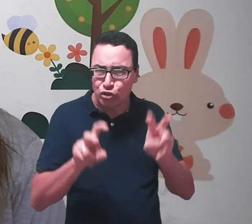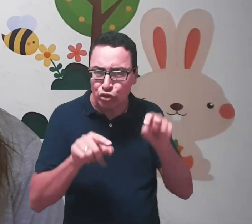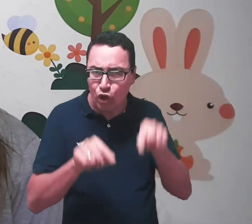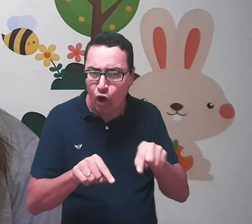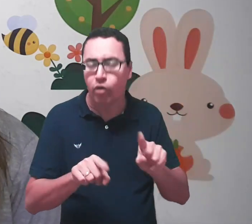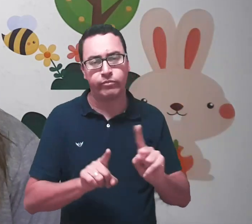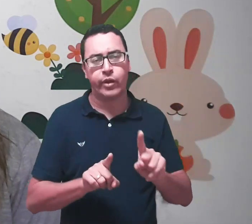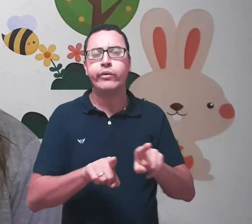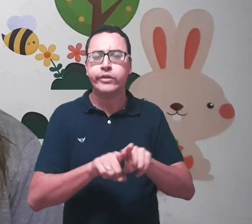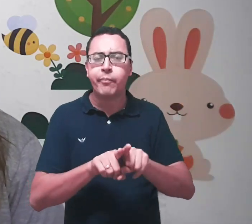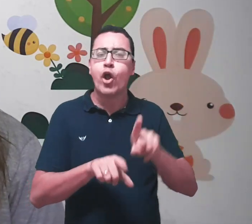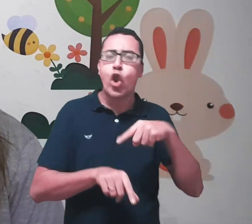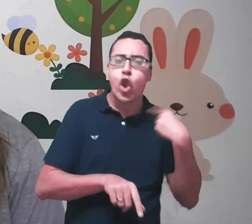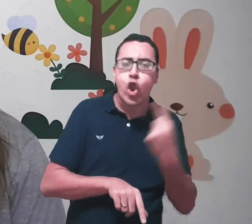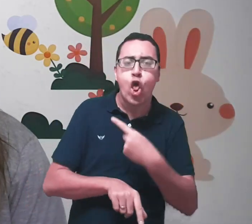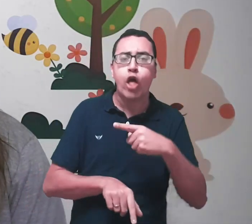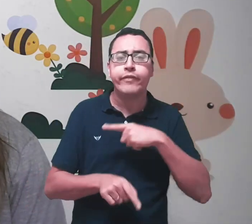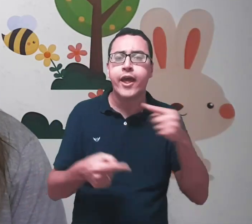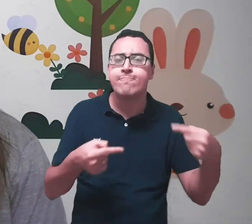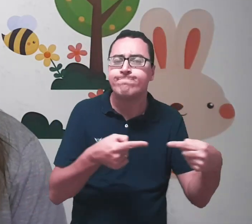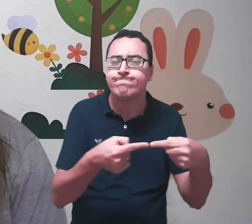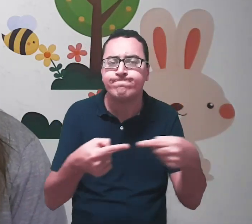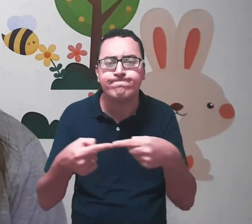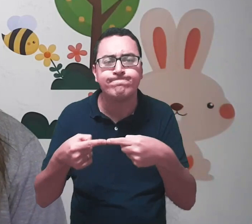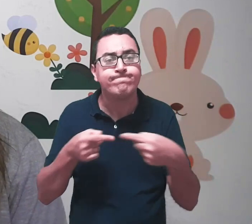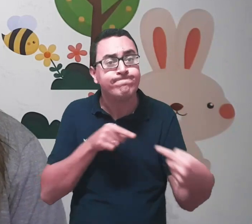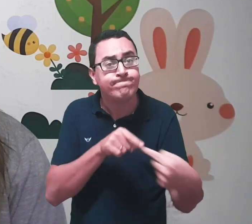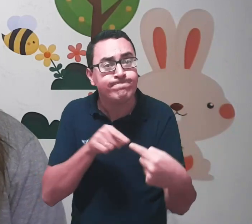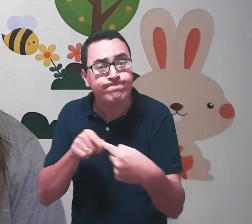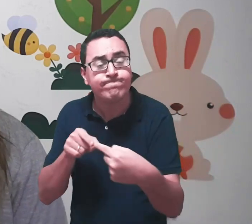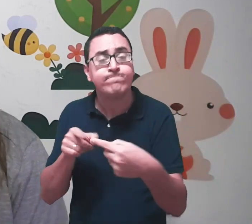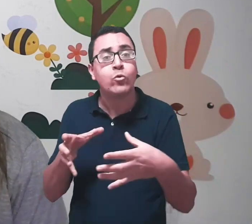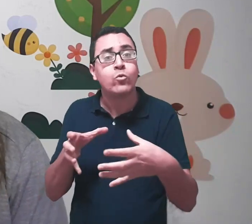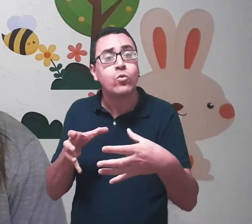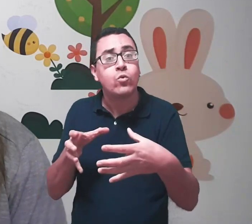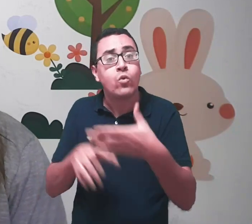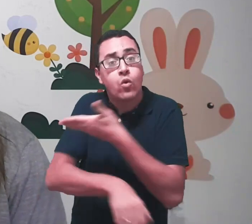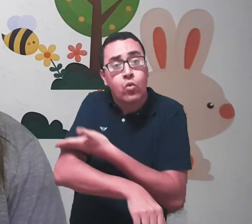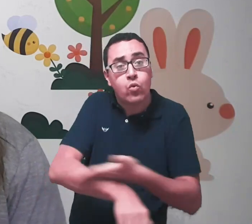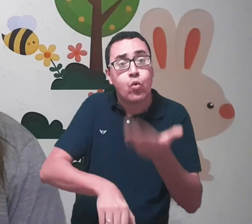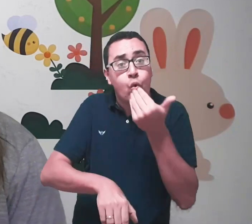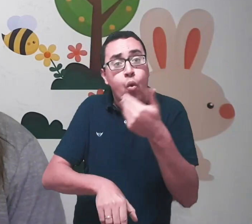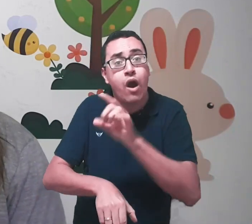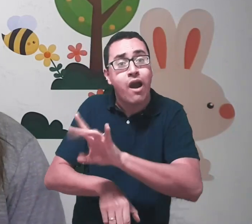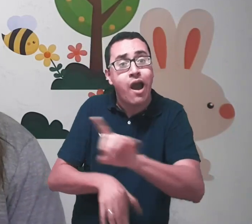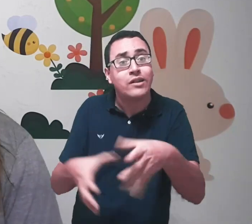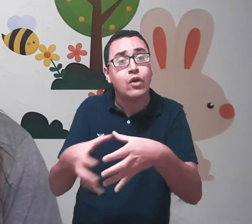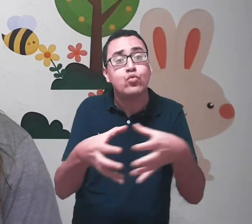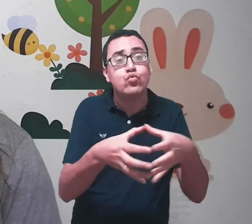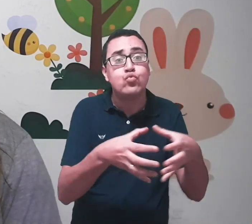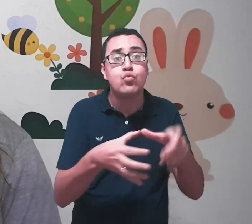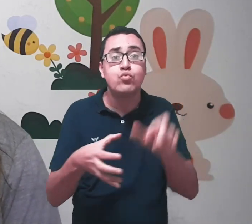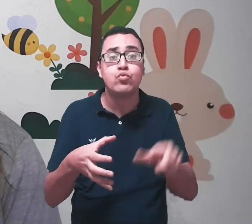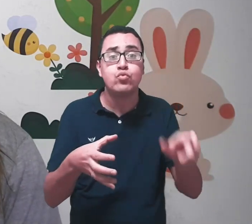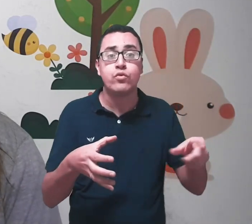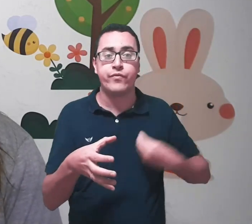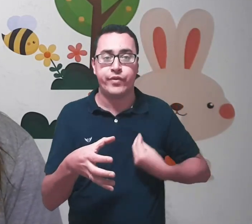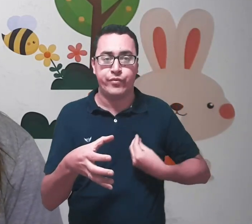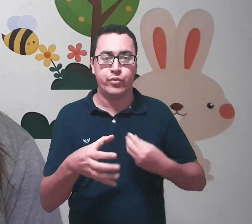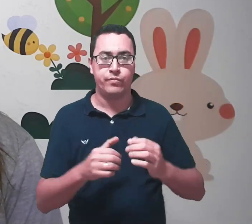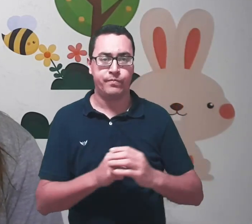Nós também temos uma relação com o hábito alimentar de cada grupo de seres vivos. Esses